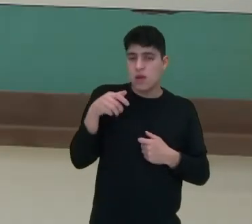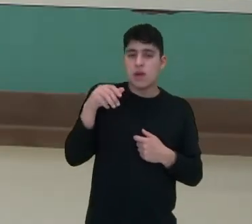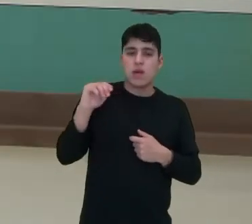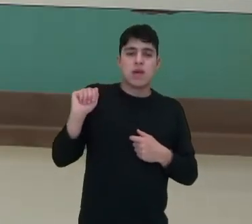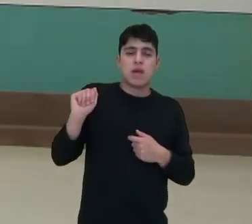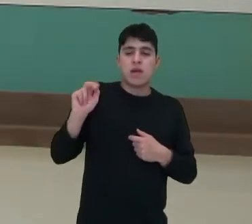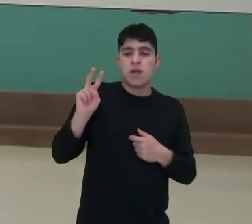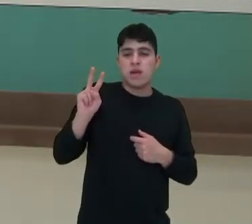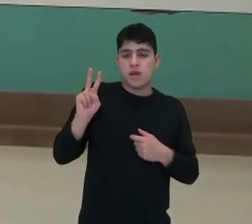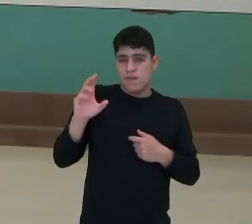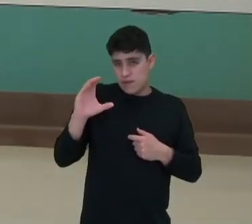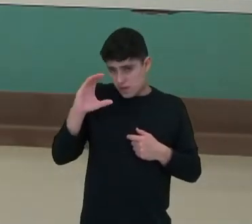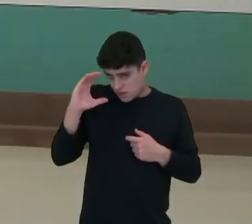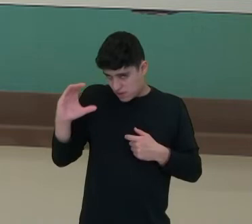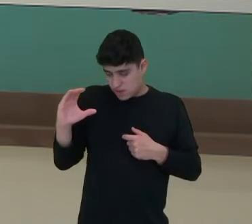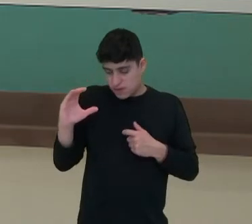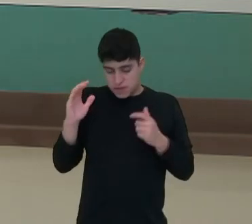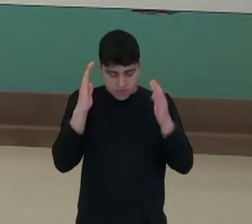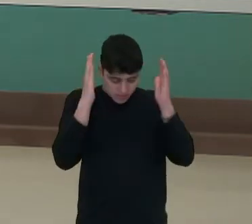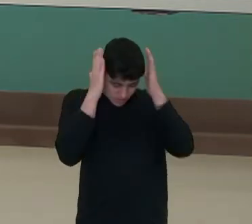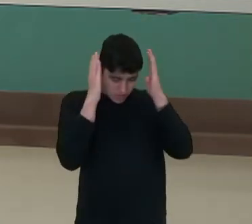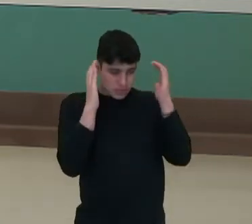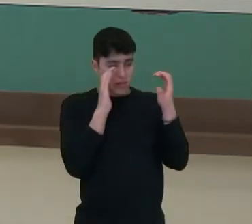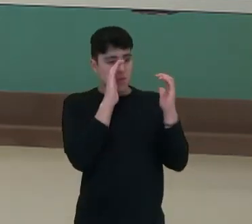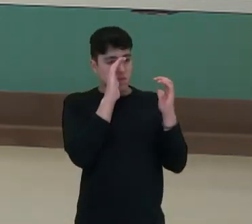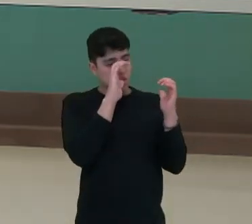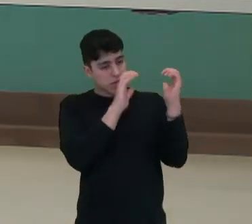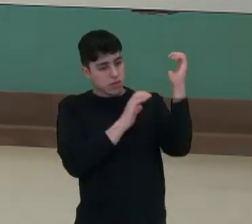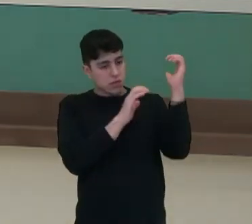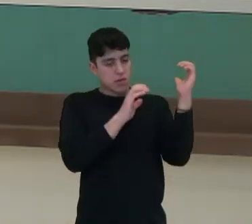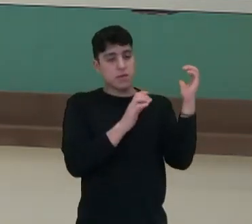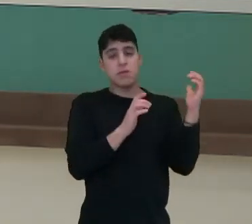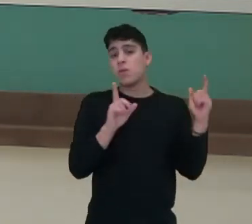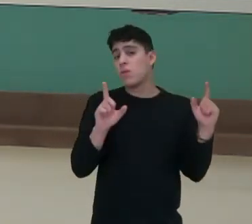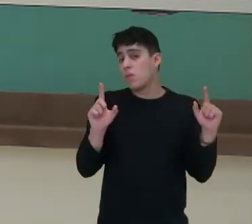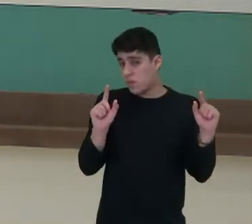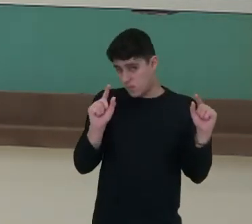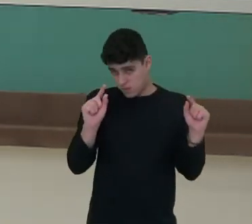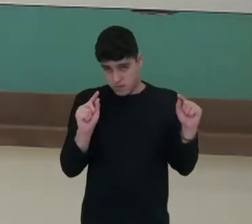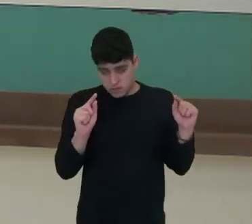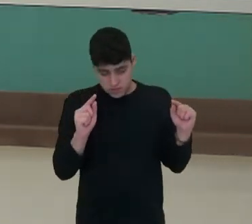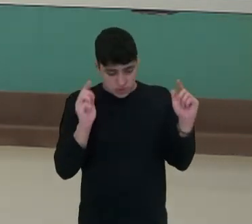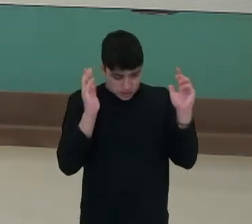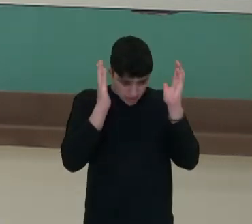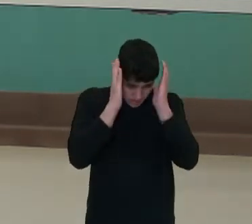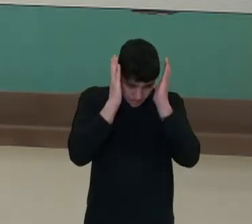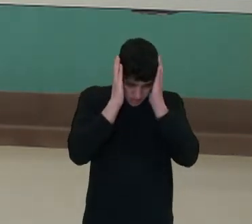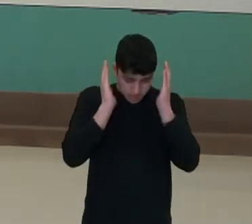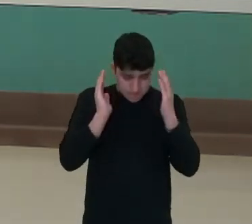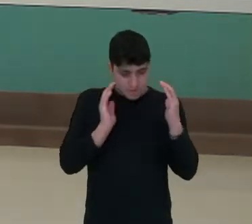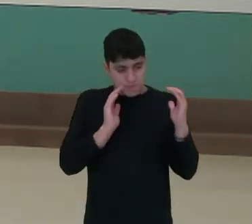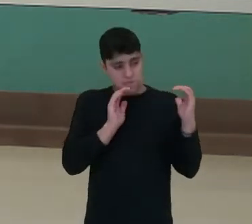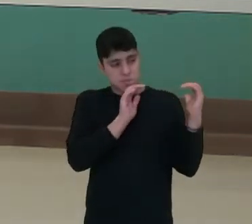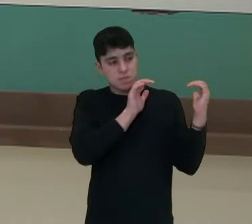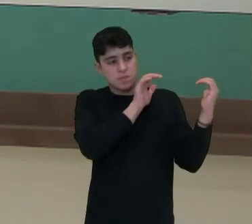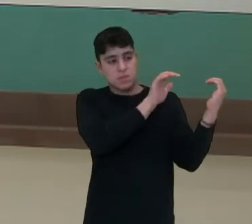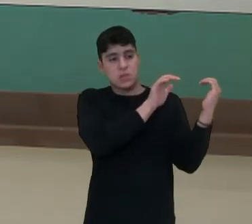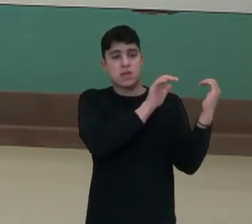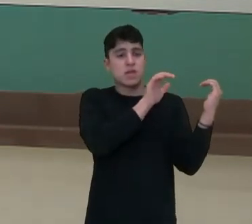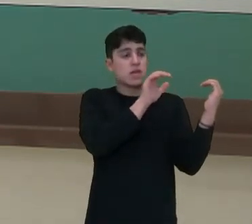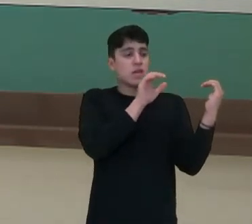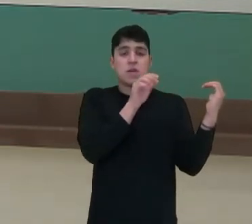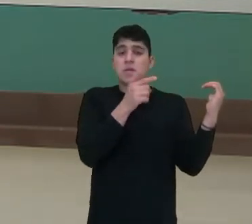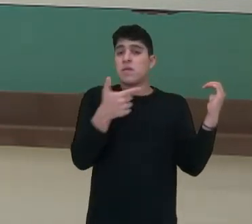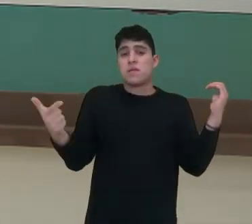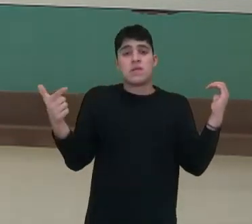o acidente vascular cerebral. Ocorre quando parte do nosso cérebro deixa de ser irrigada, ou